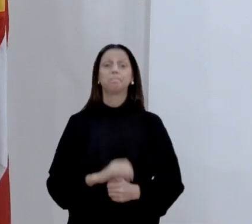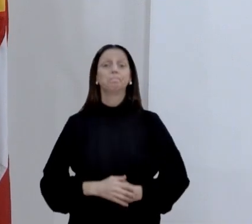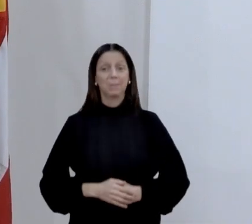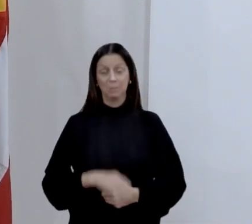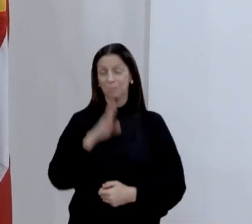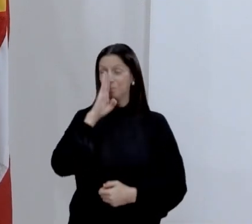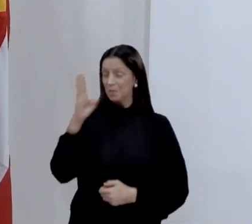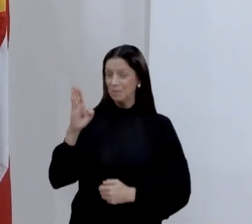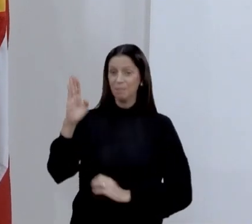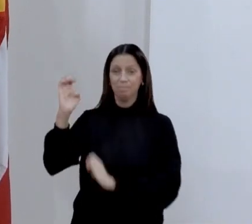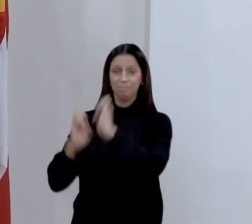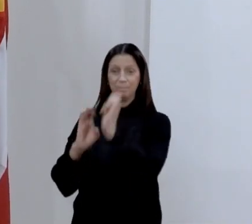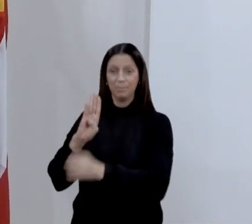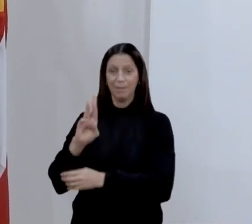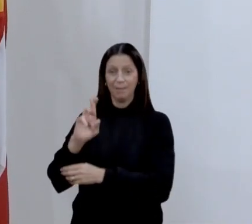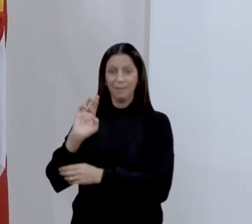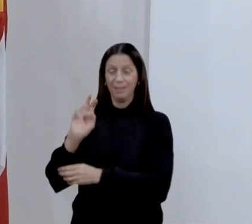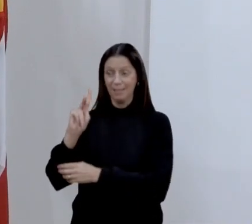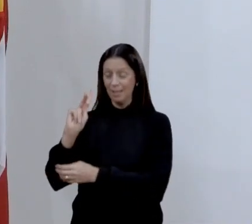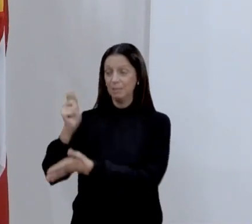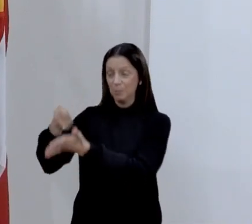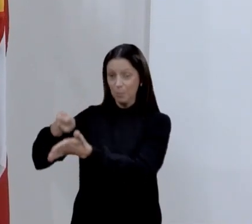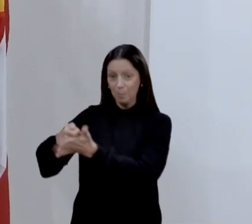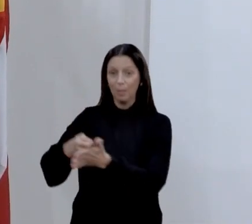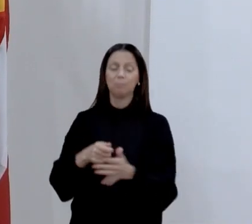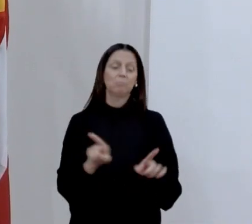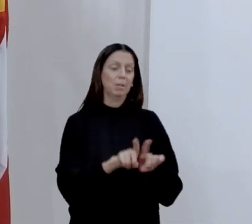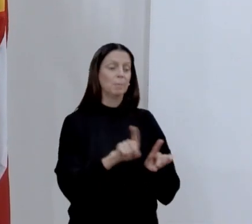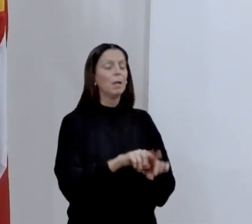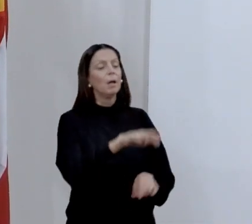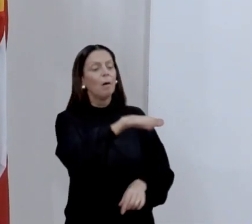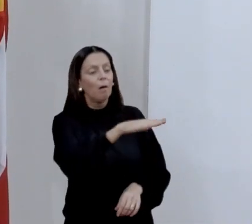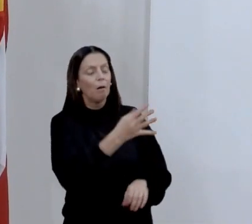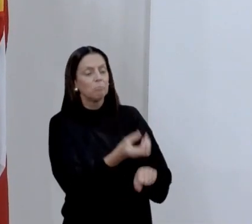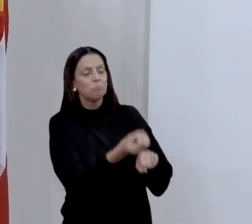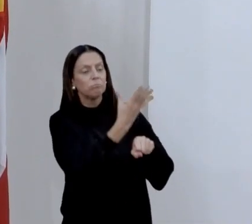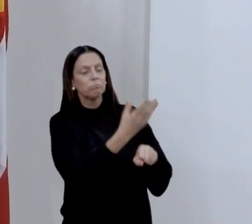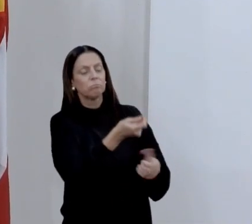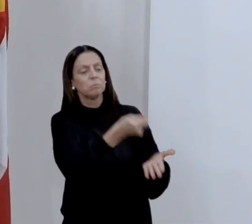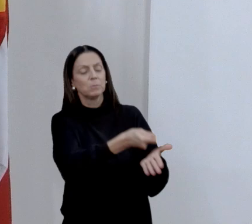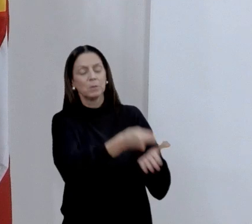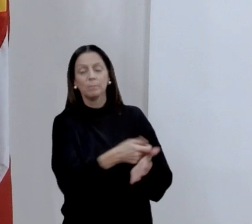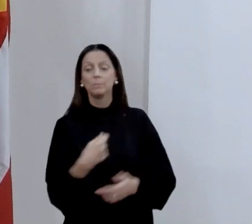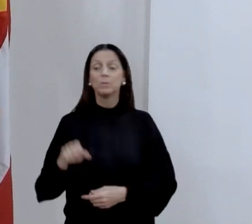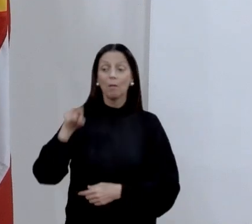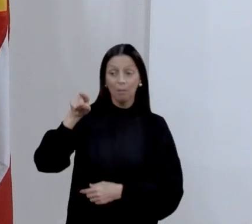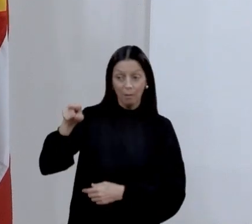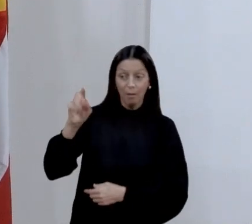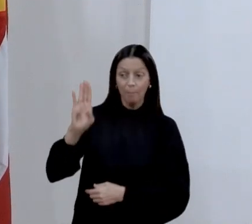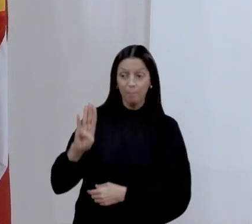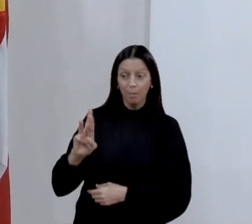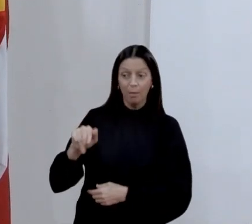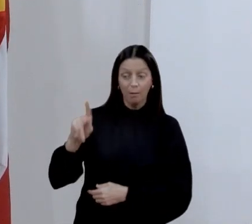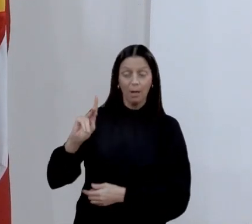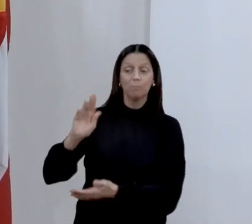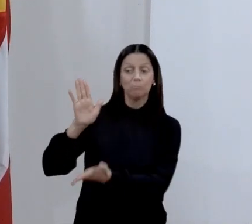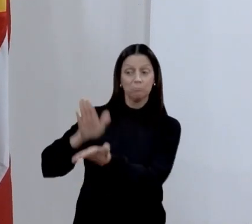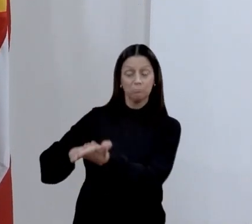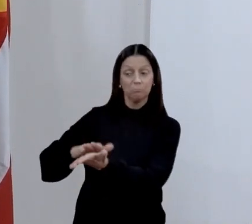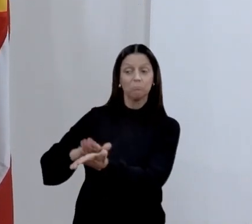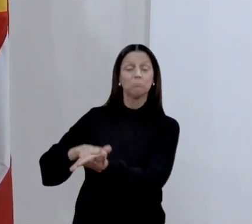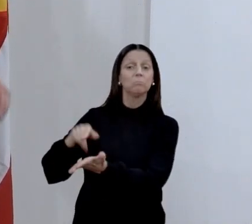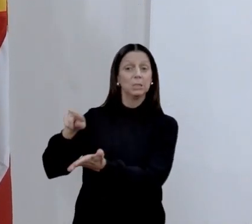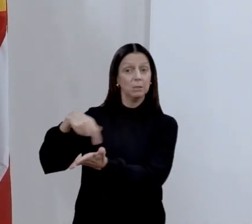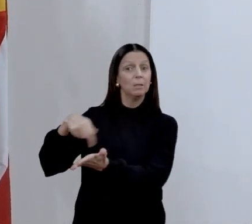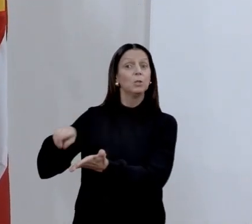diretamente na BRK, mas também vamos fazer pelo SAMAI, para que o SAMAI notifique a empresa, use, porque, vamos lembrar, o SAMAI é